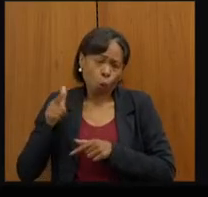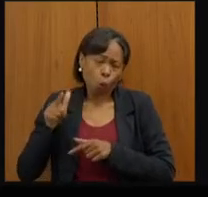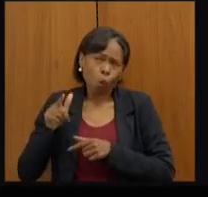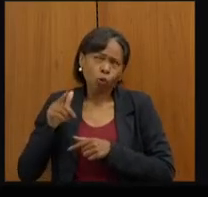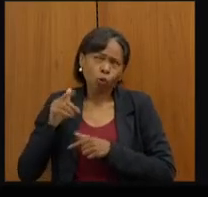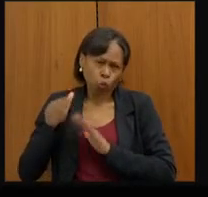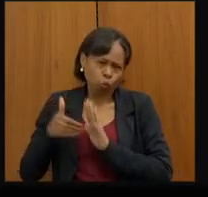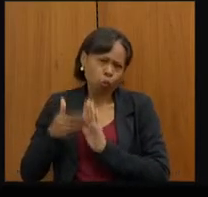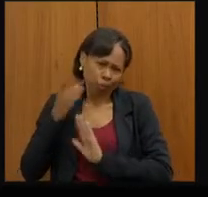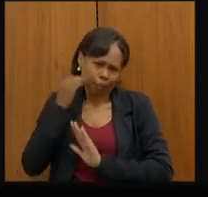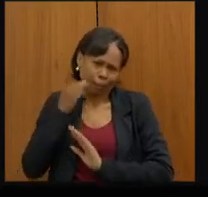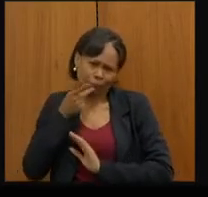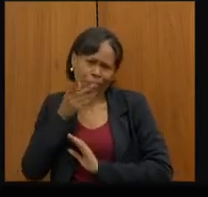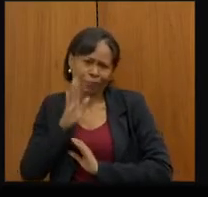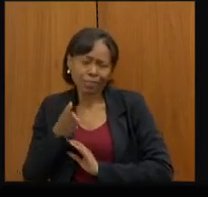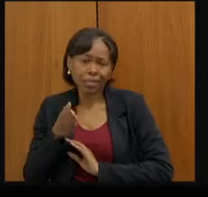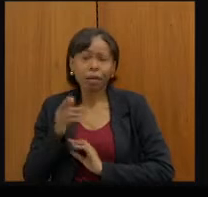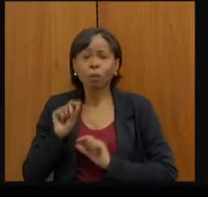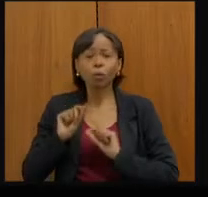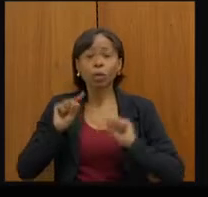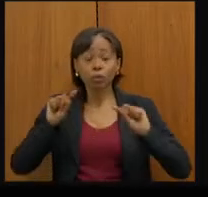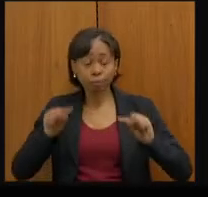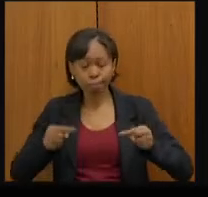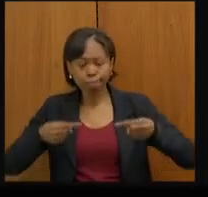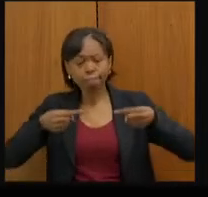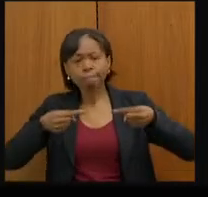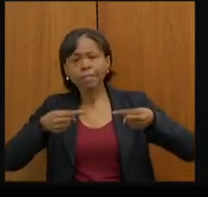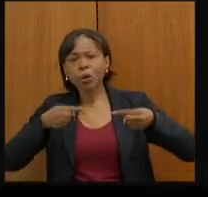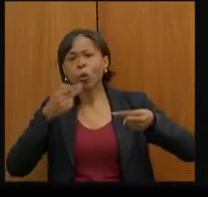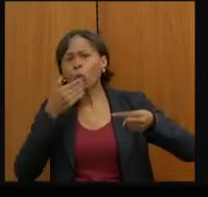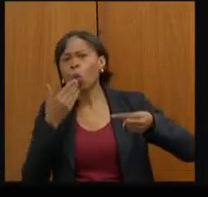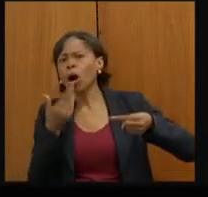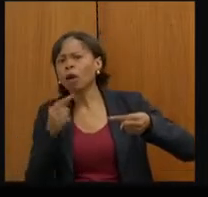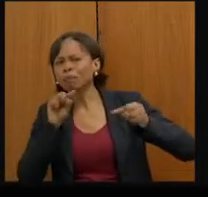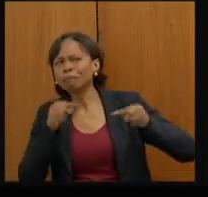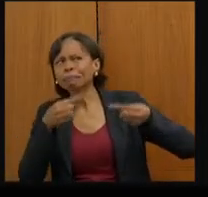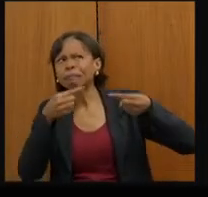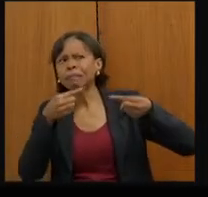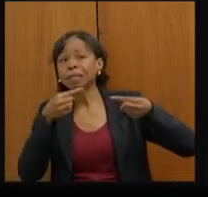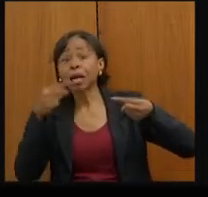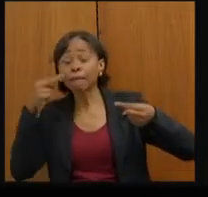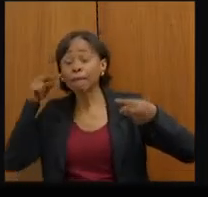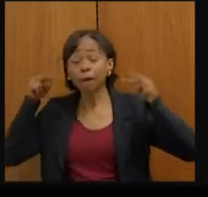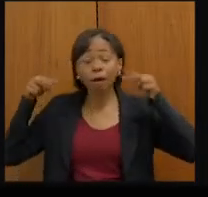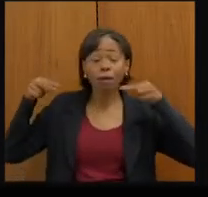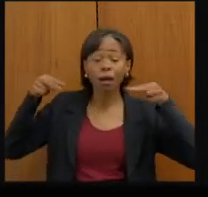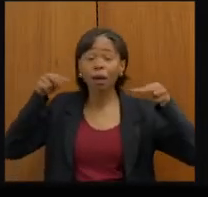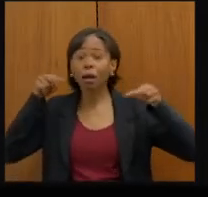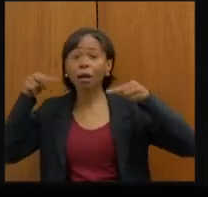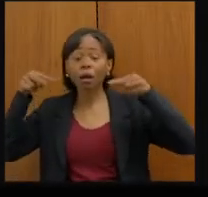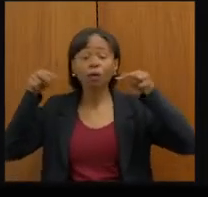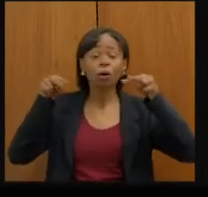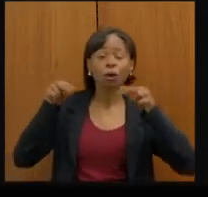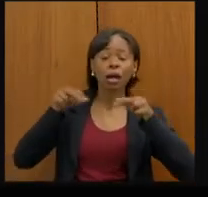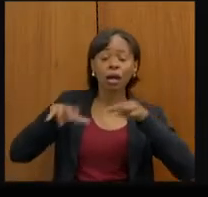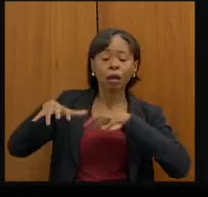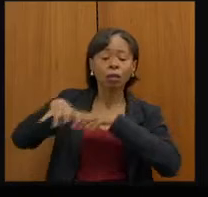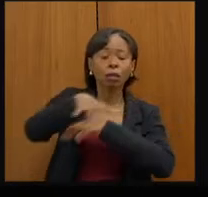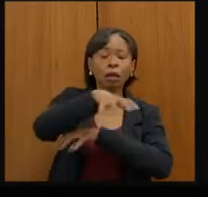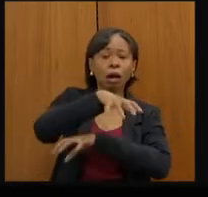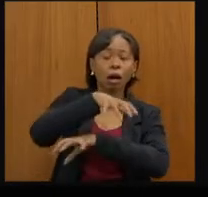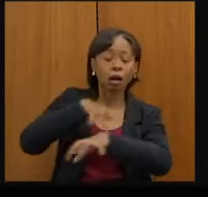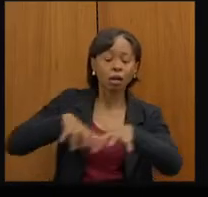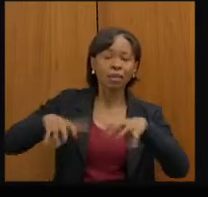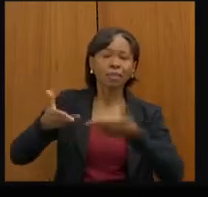as deputadas aqui ouvir e depois é isso O Desafio de termos de inter Gaara interseccionalidade todos os levantamentos Disney